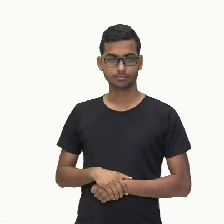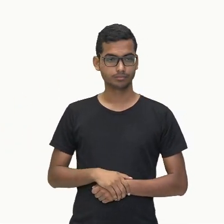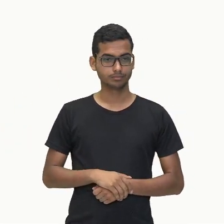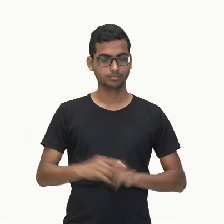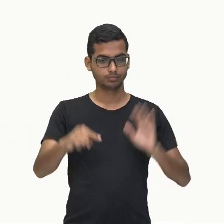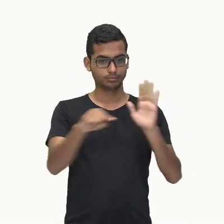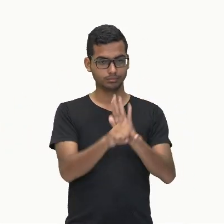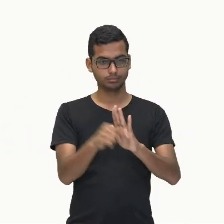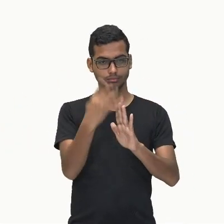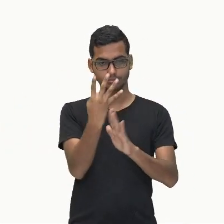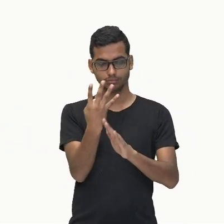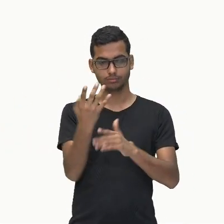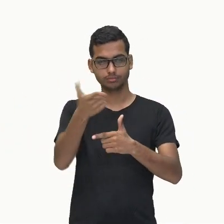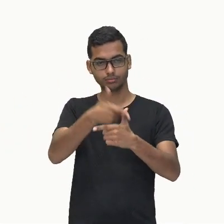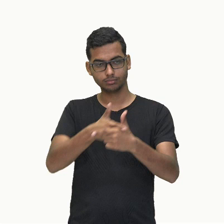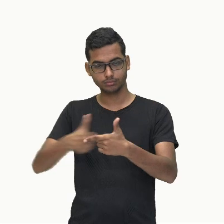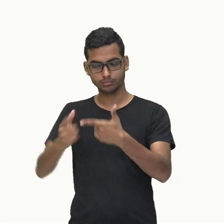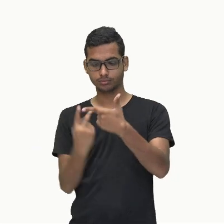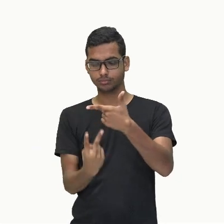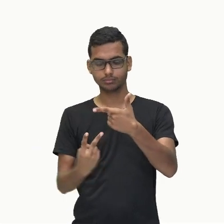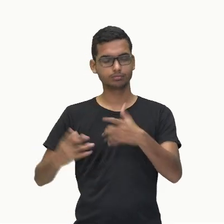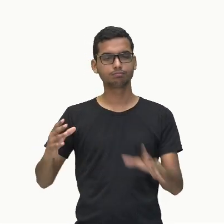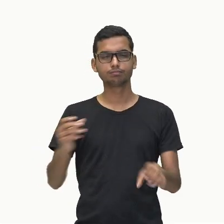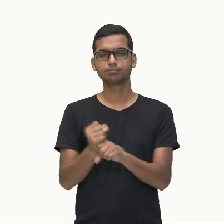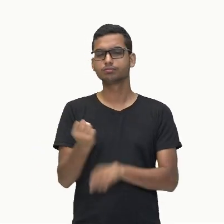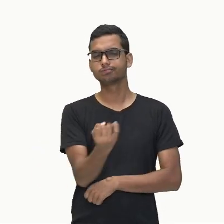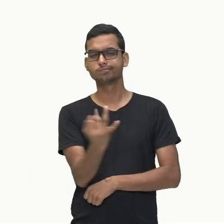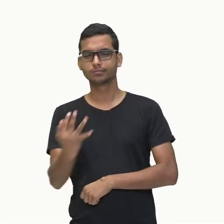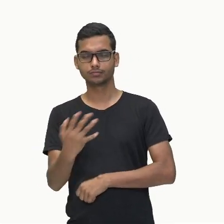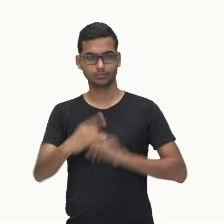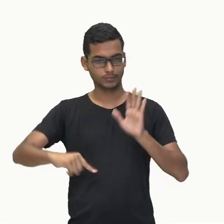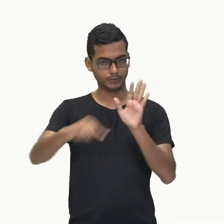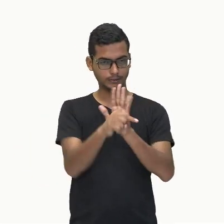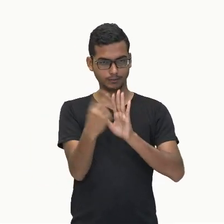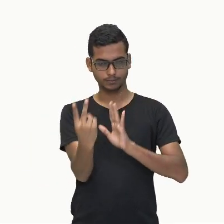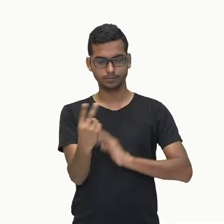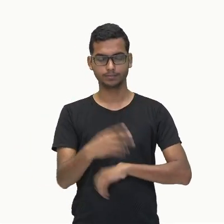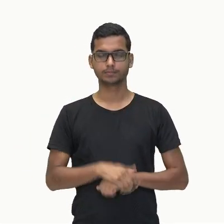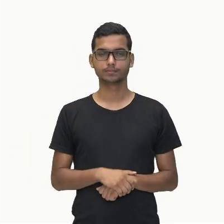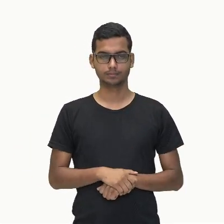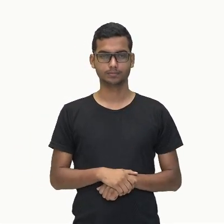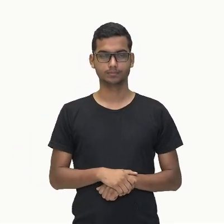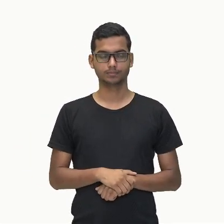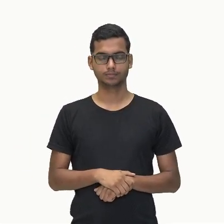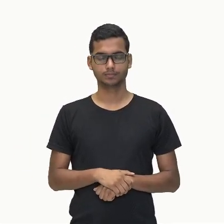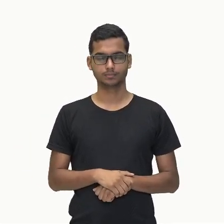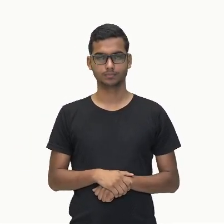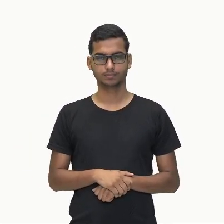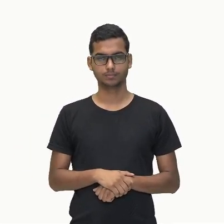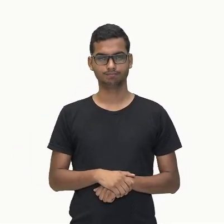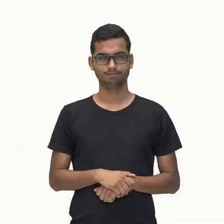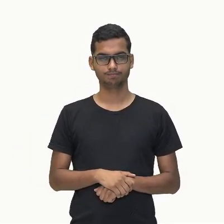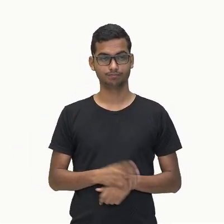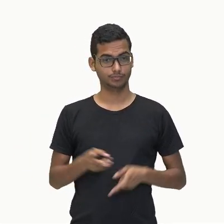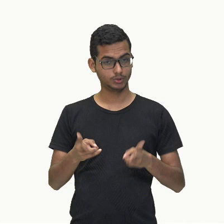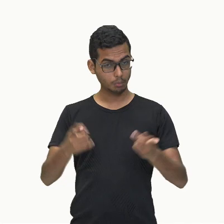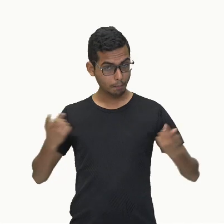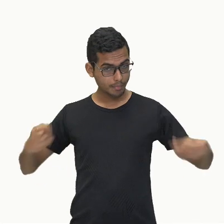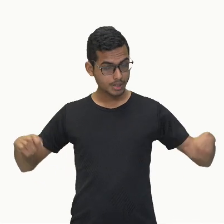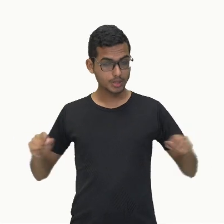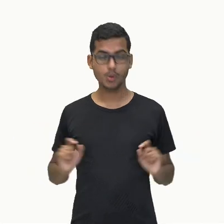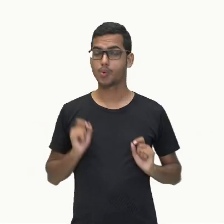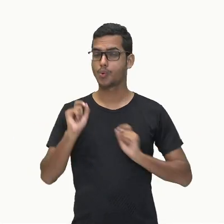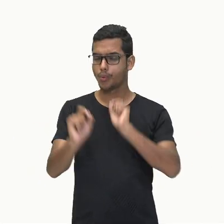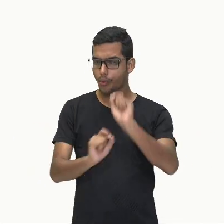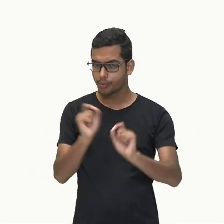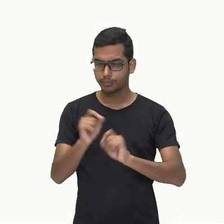4 dividido por 2? Vai ser menos 2. Esse elemento ele precisa estar aqui